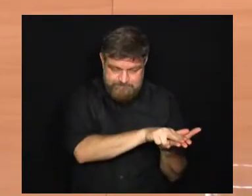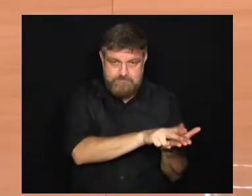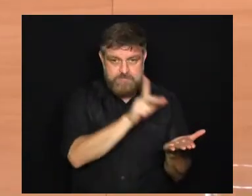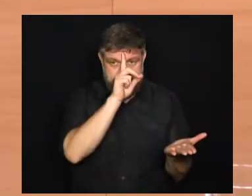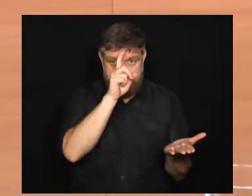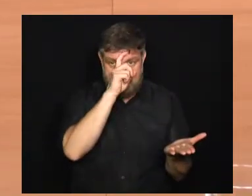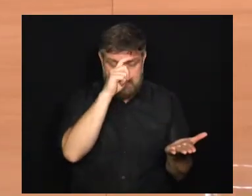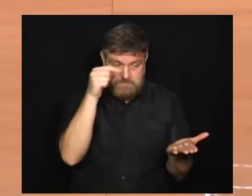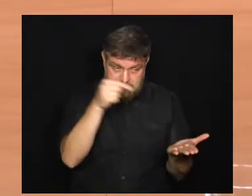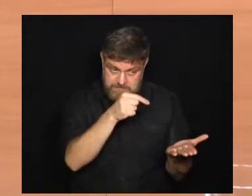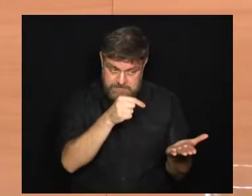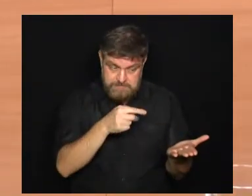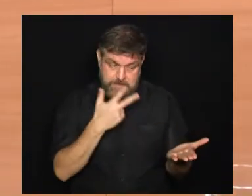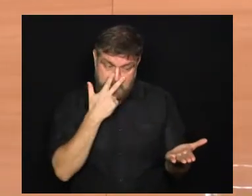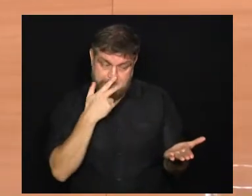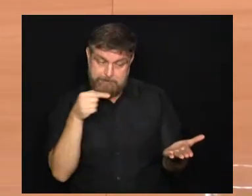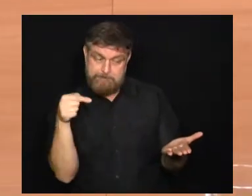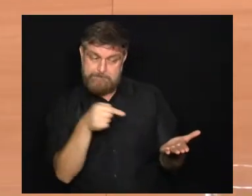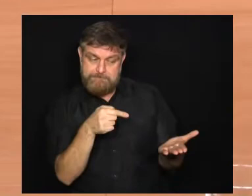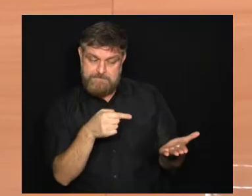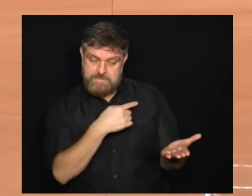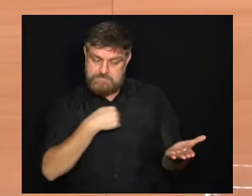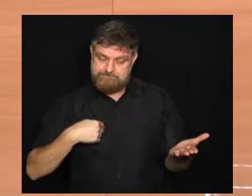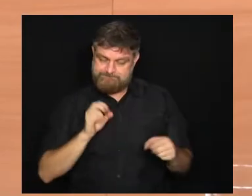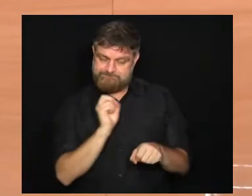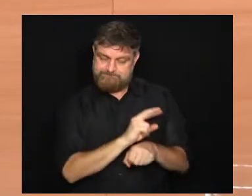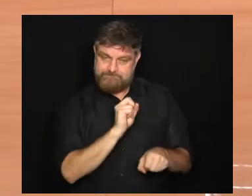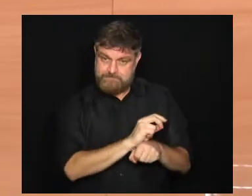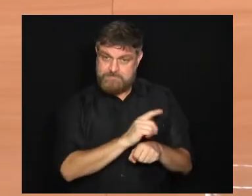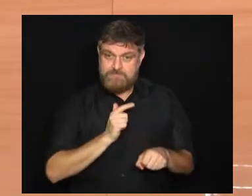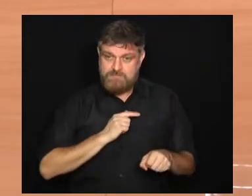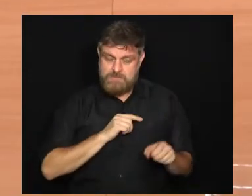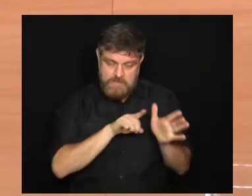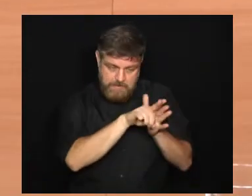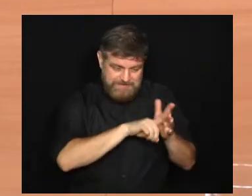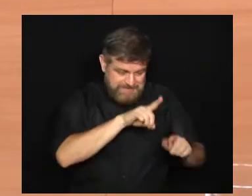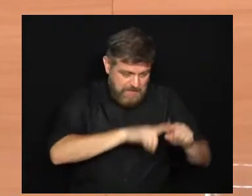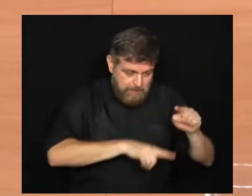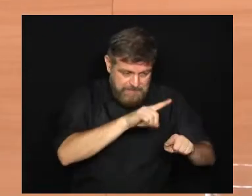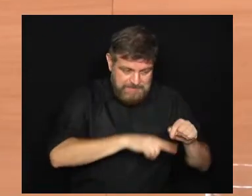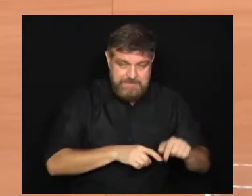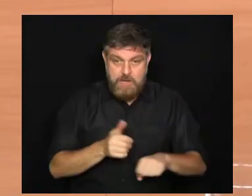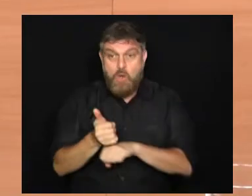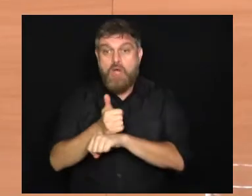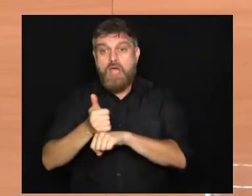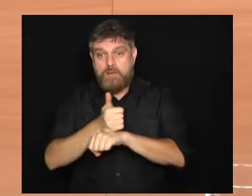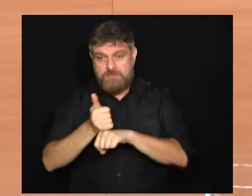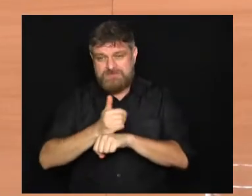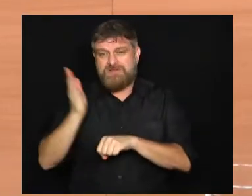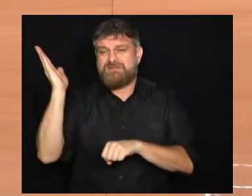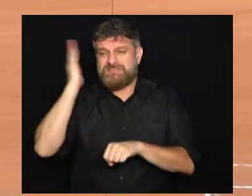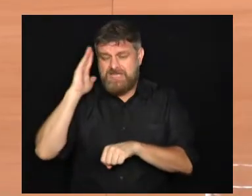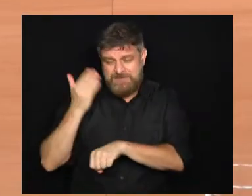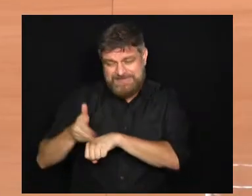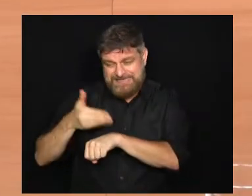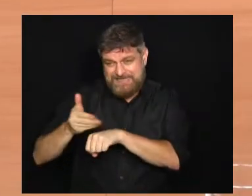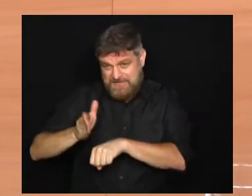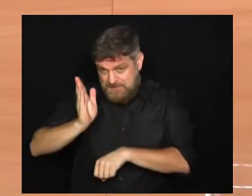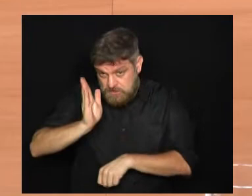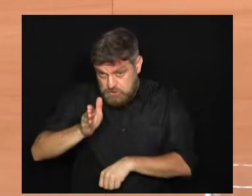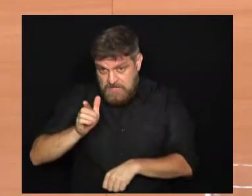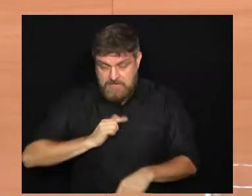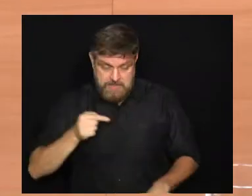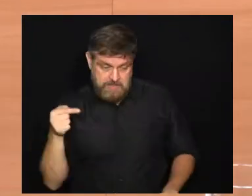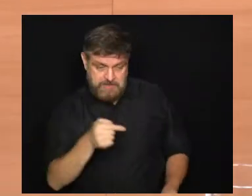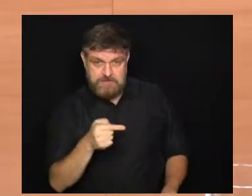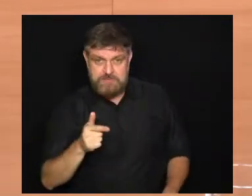tem uma alta suspeitabilidade, a coleta do material também com o pessoal capacitado, e o destino a alguns desses pacientes,